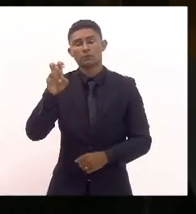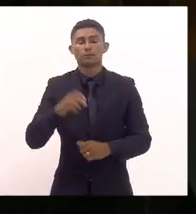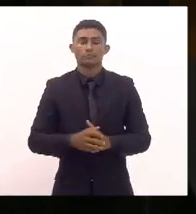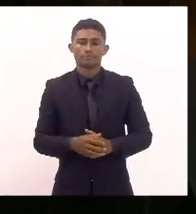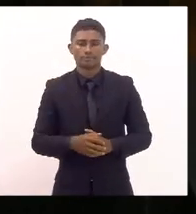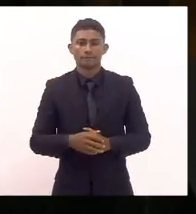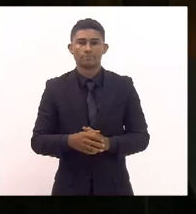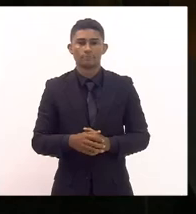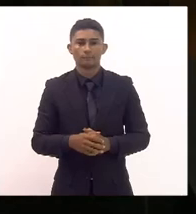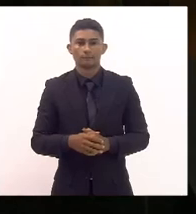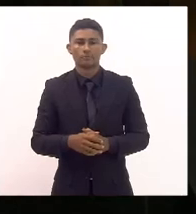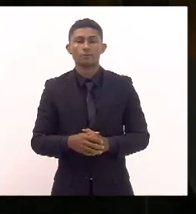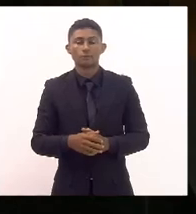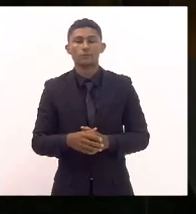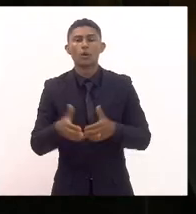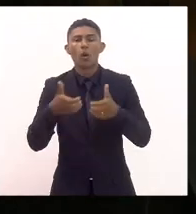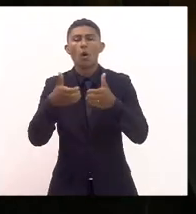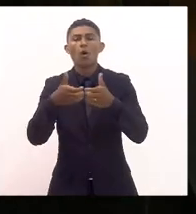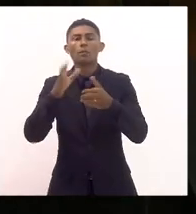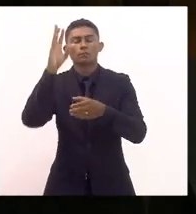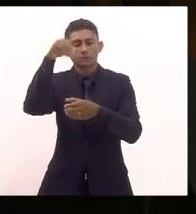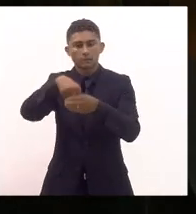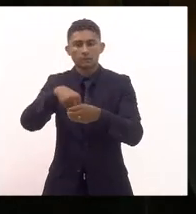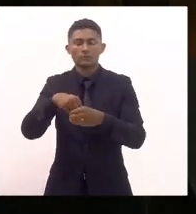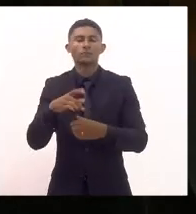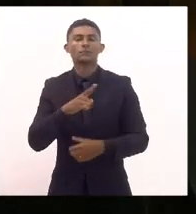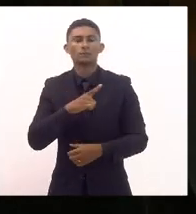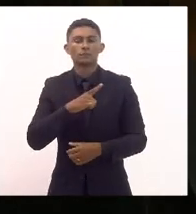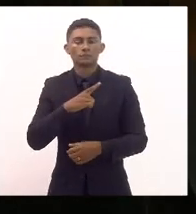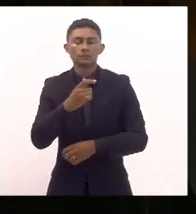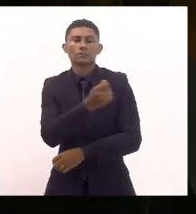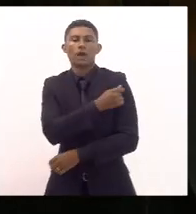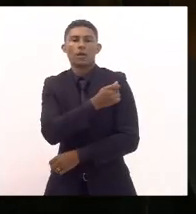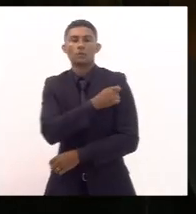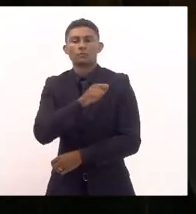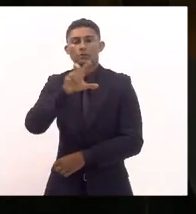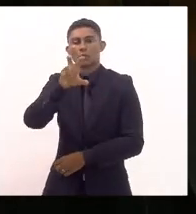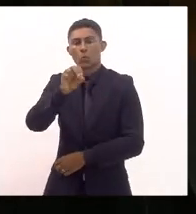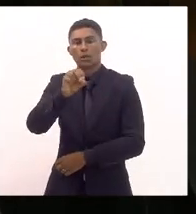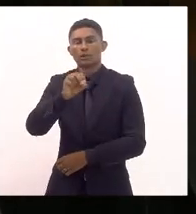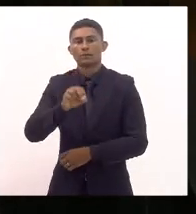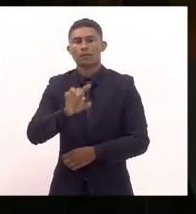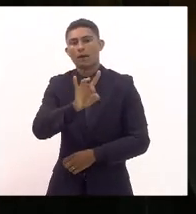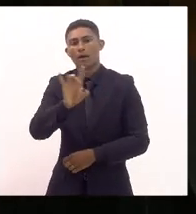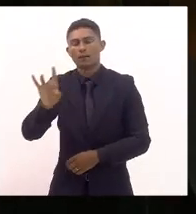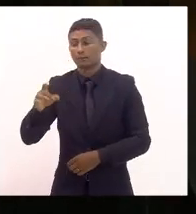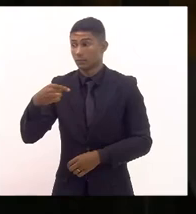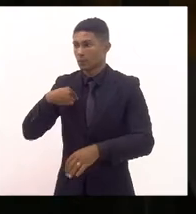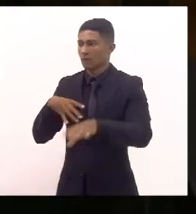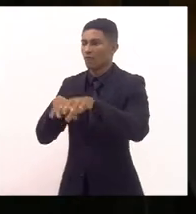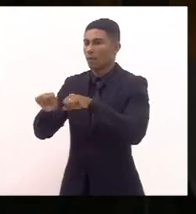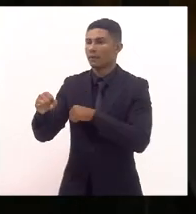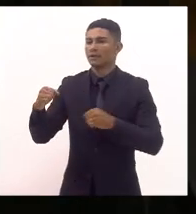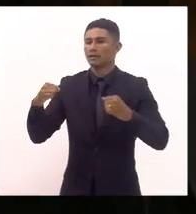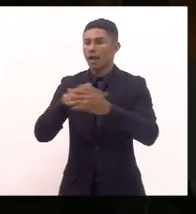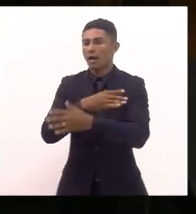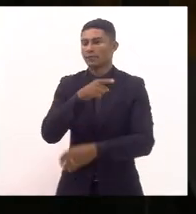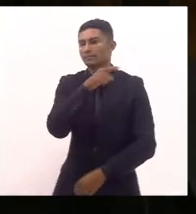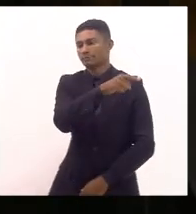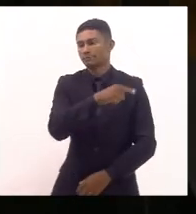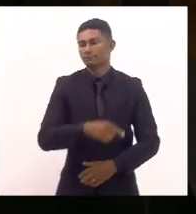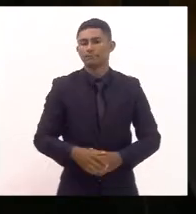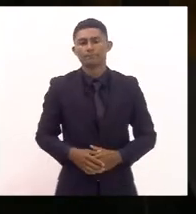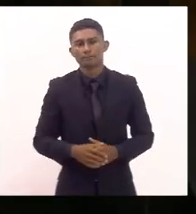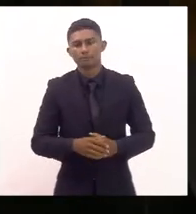um com mais de 50 alunos Eu me formei em Valença deputada